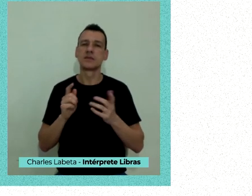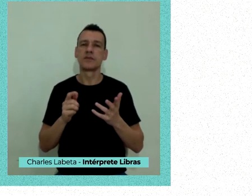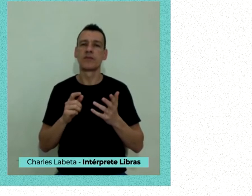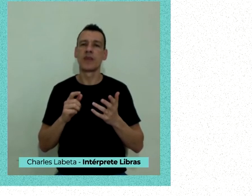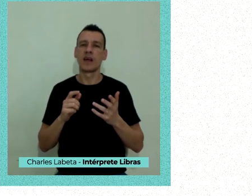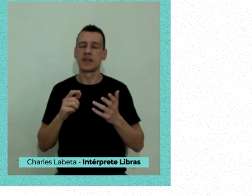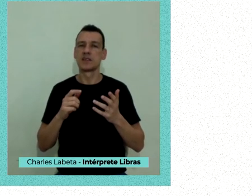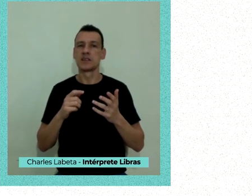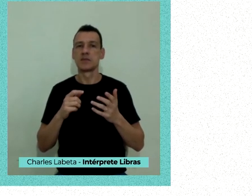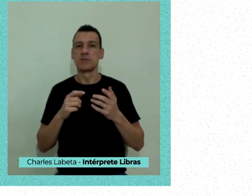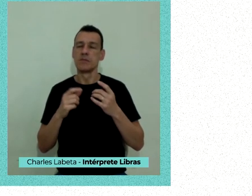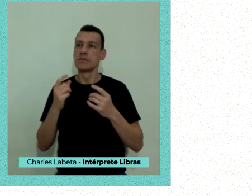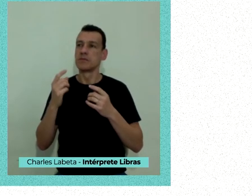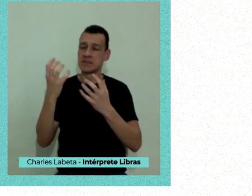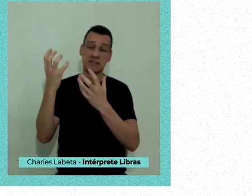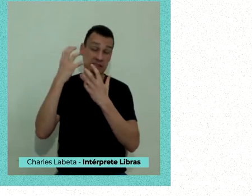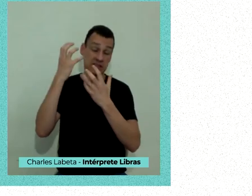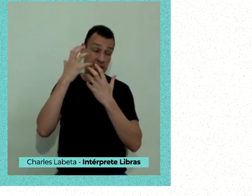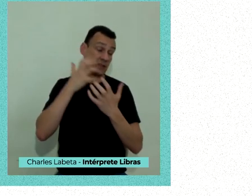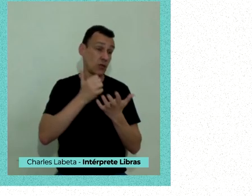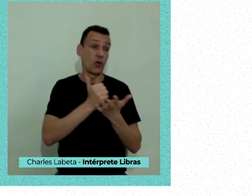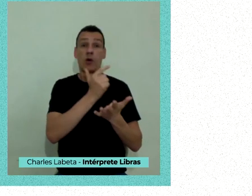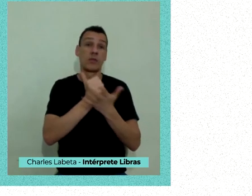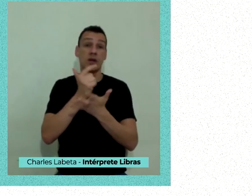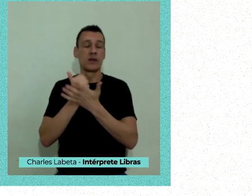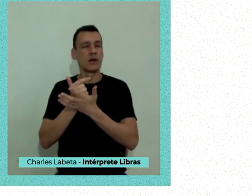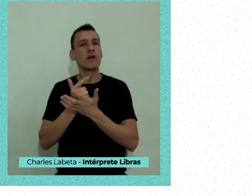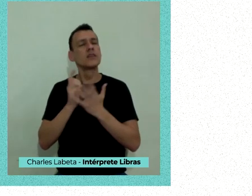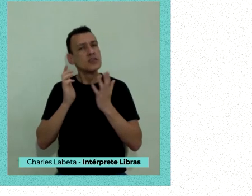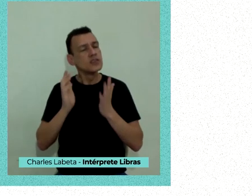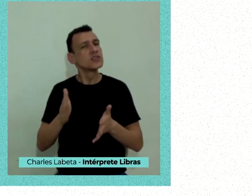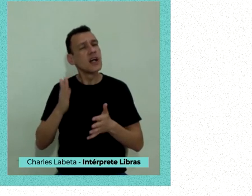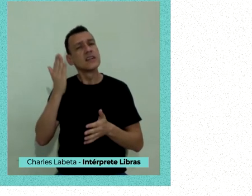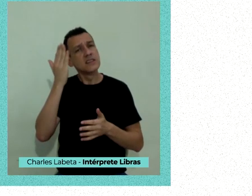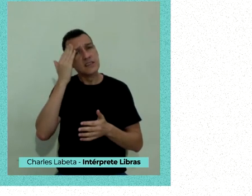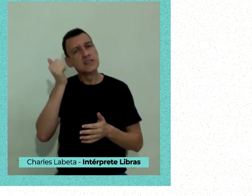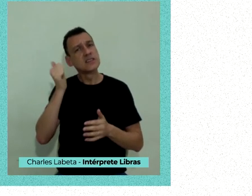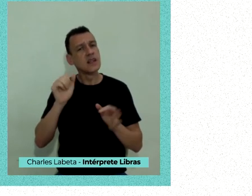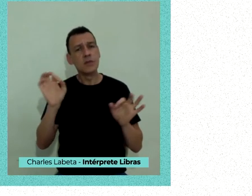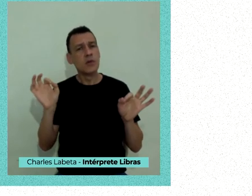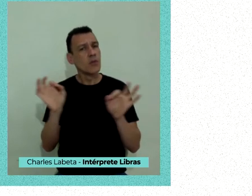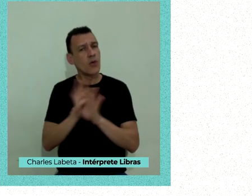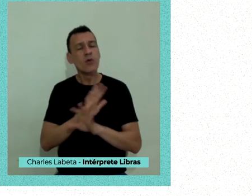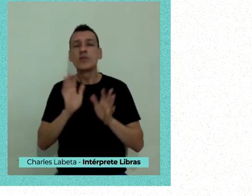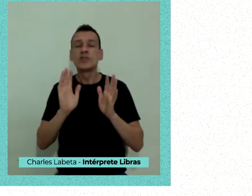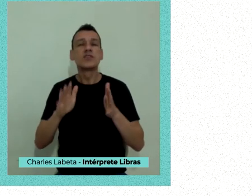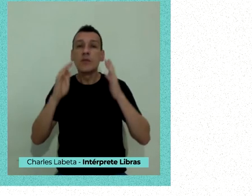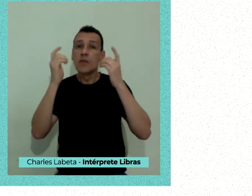consumo que a mídia porta. Elas se preocupam com a figura social que a gente